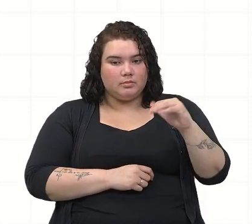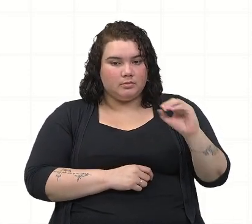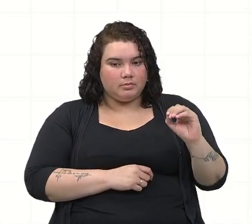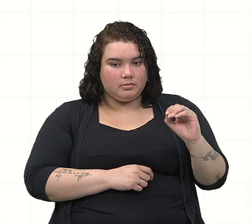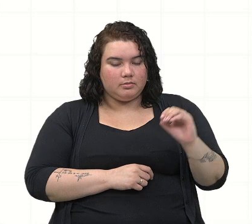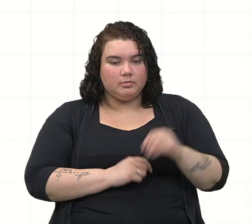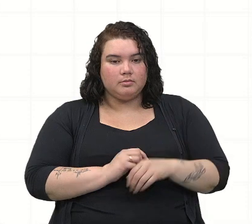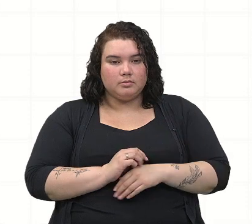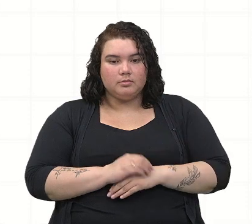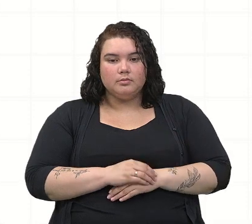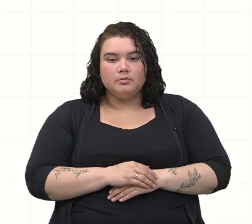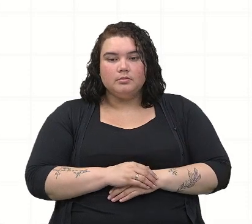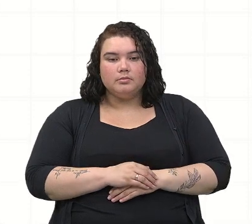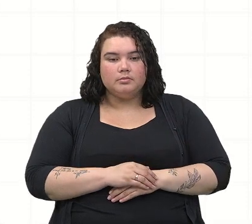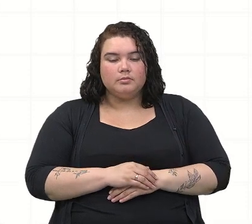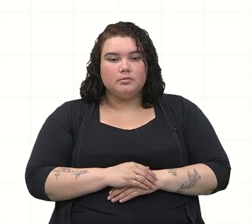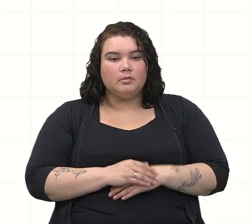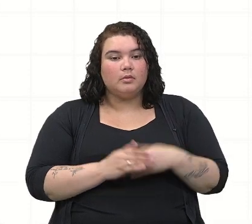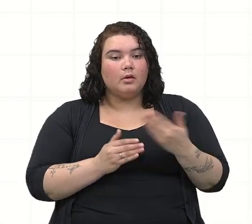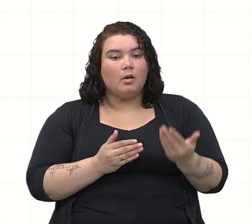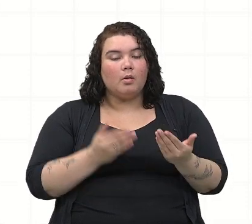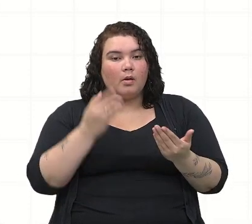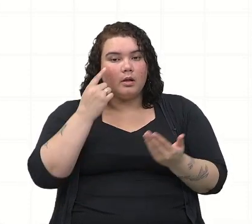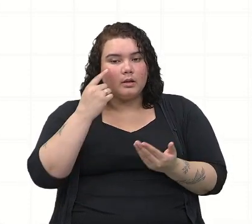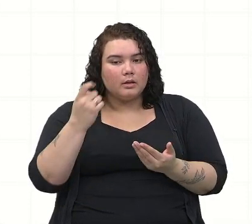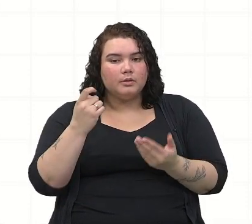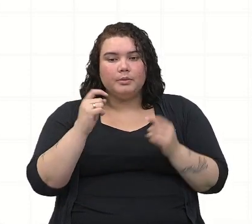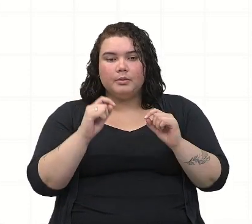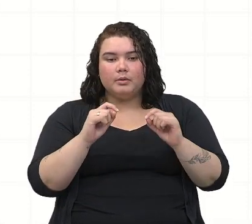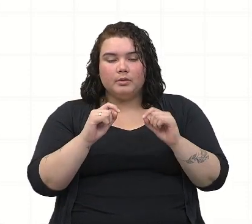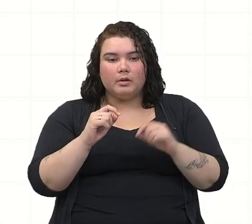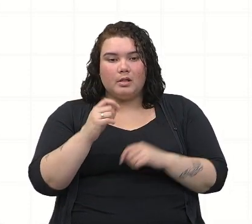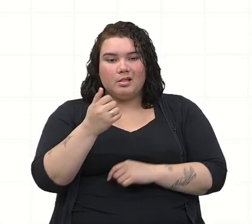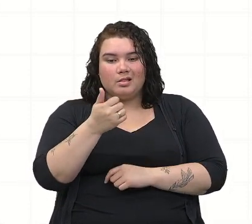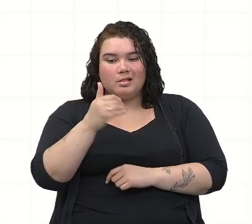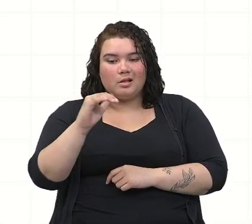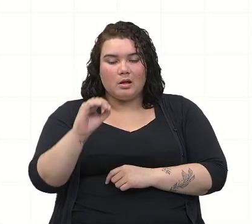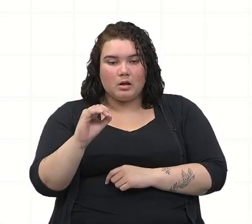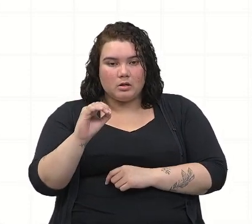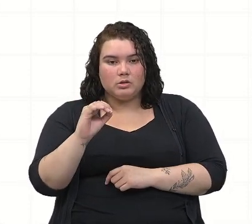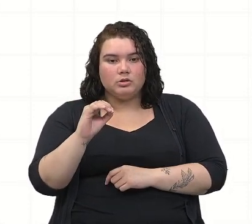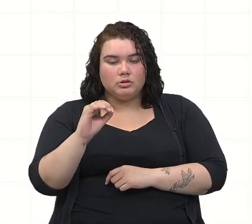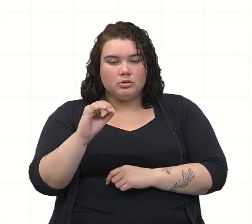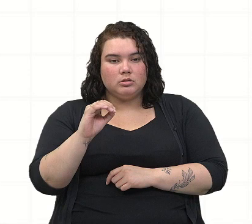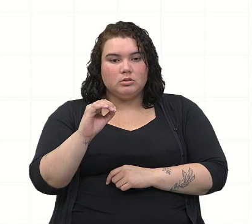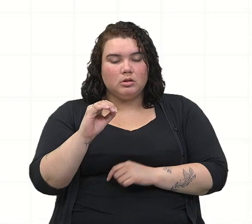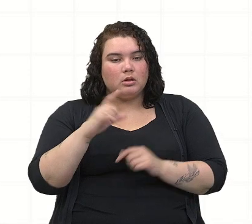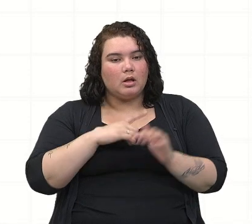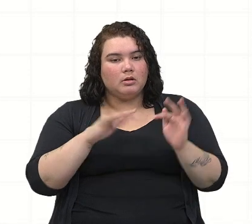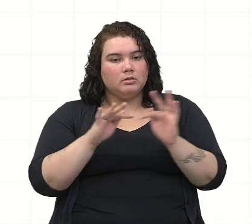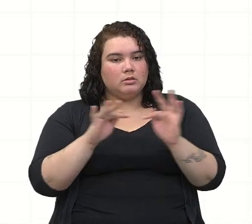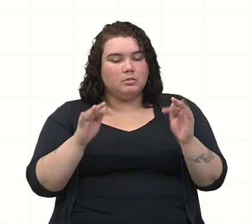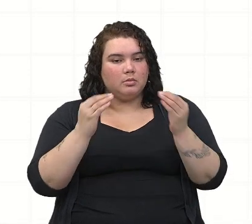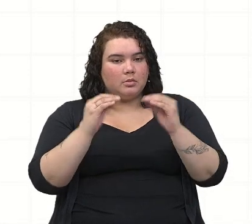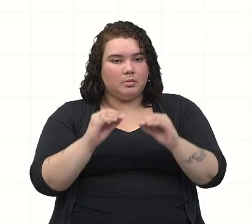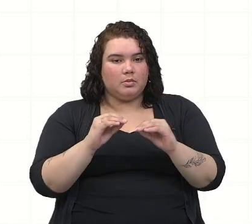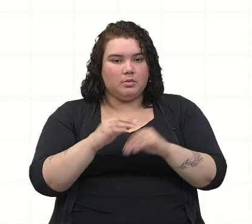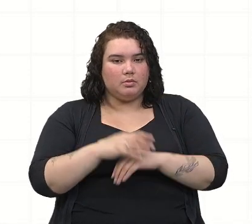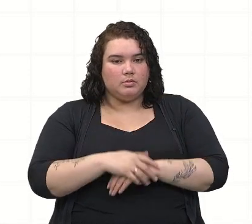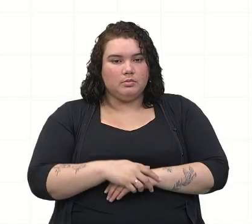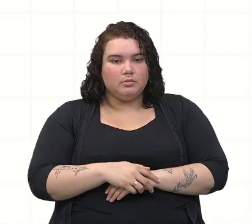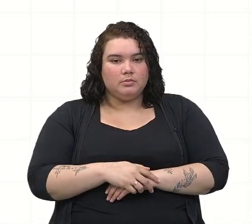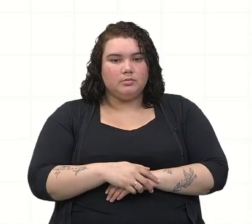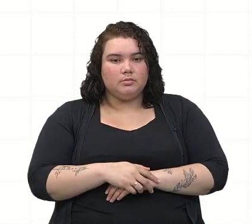0,10. E aqui é interessante que 10 centésimos, a gente pode o quê? Simplificar.